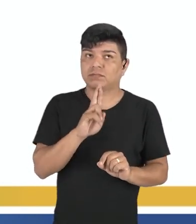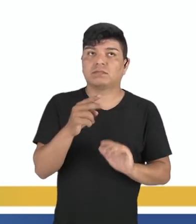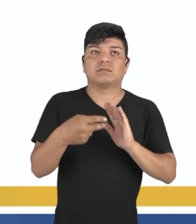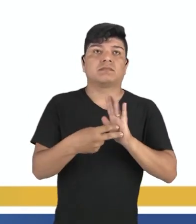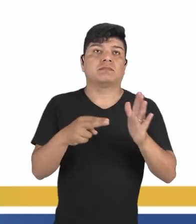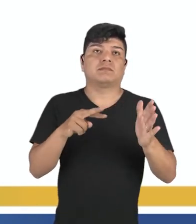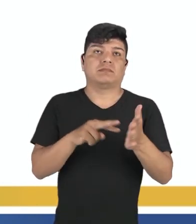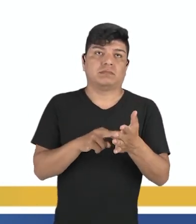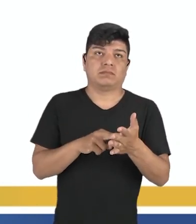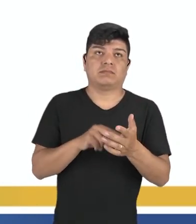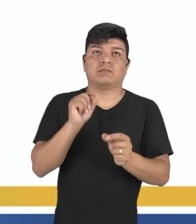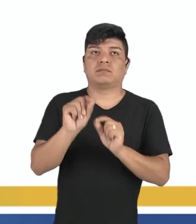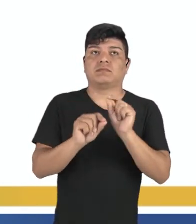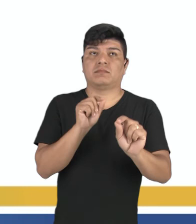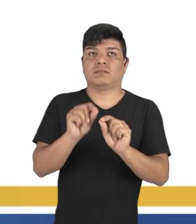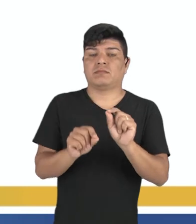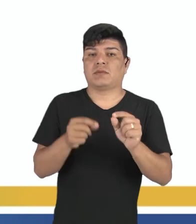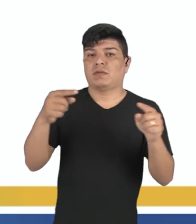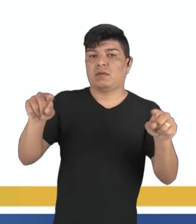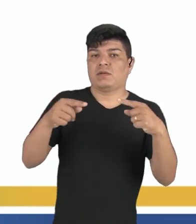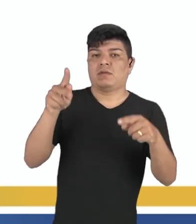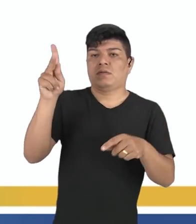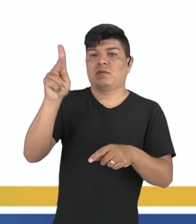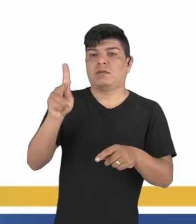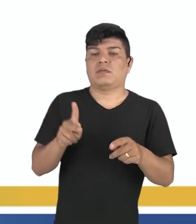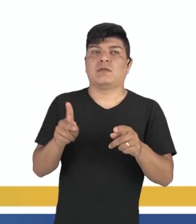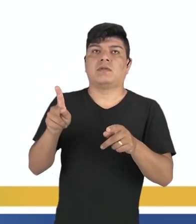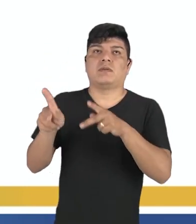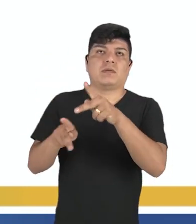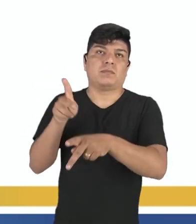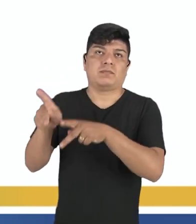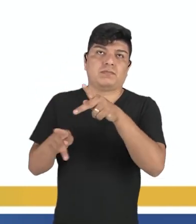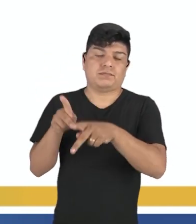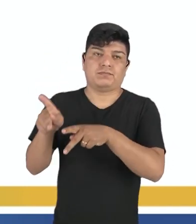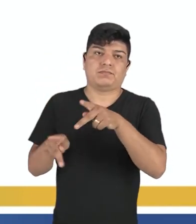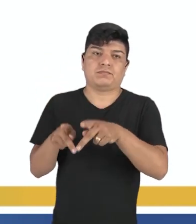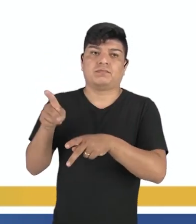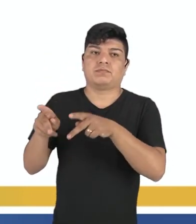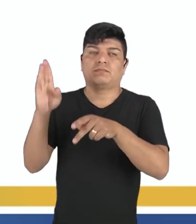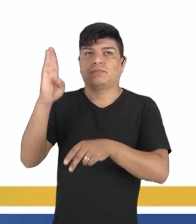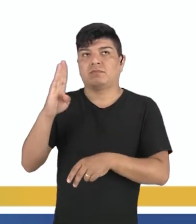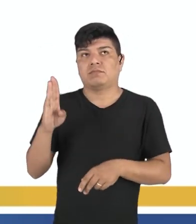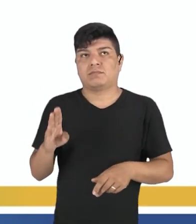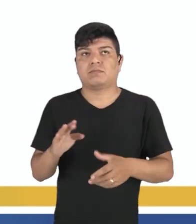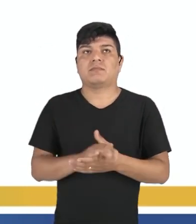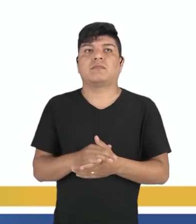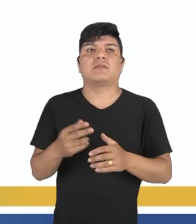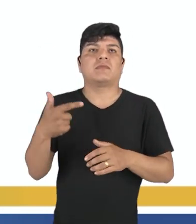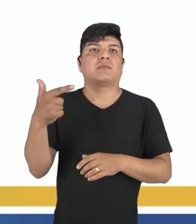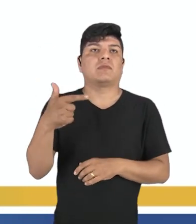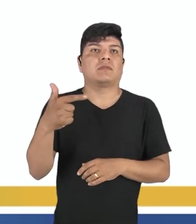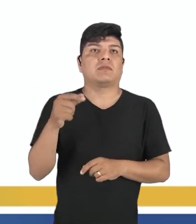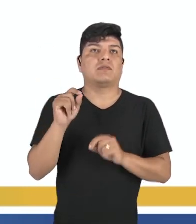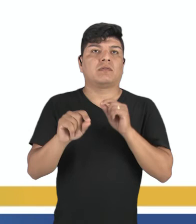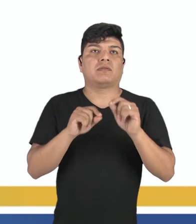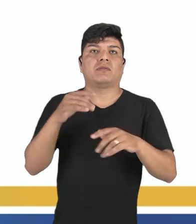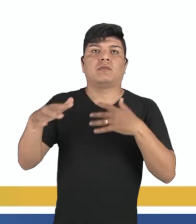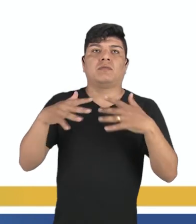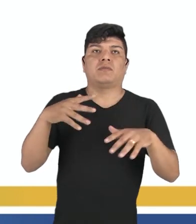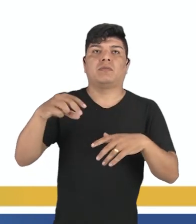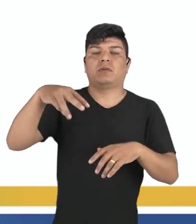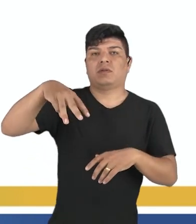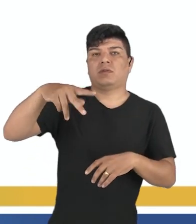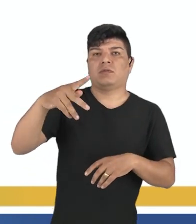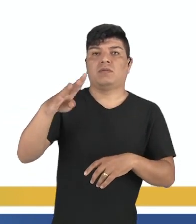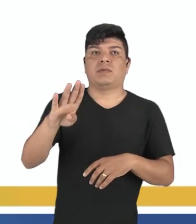a música popular brasileira. Segundo, o que foi o movimento da MPB. Terceiro, você vai citar